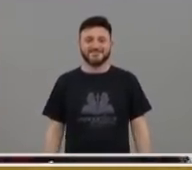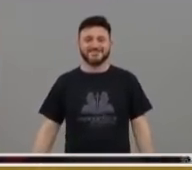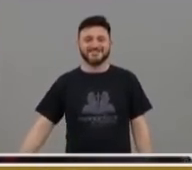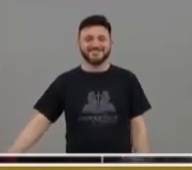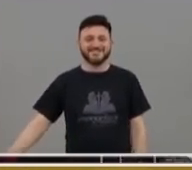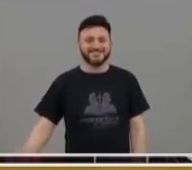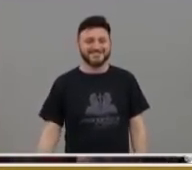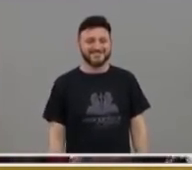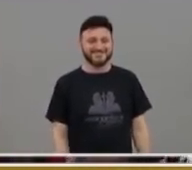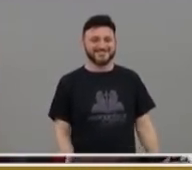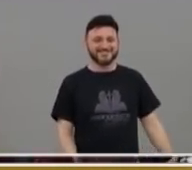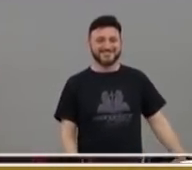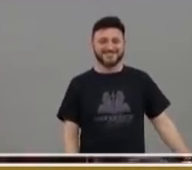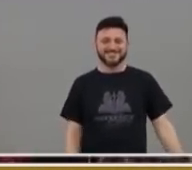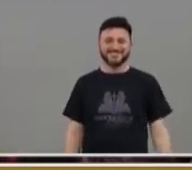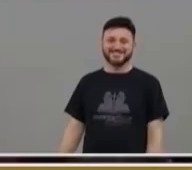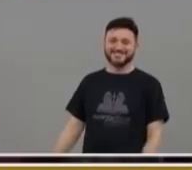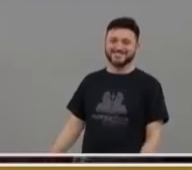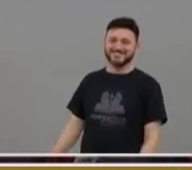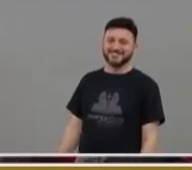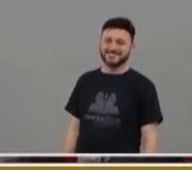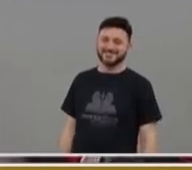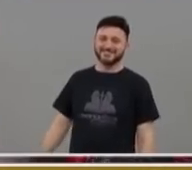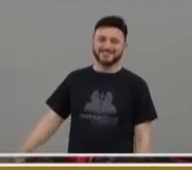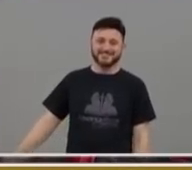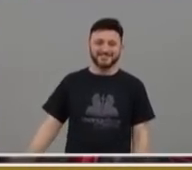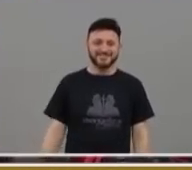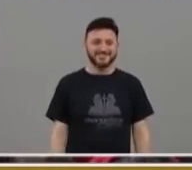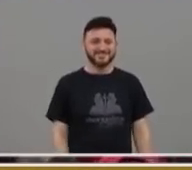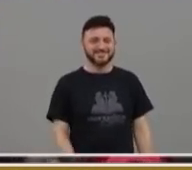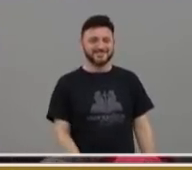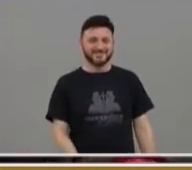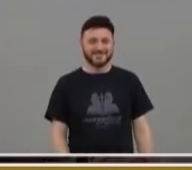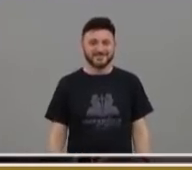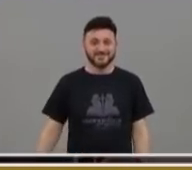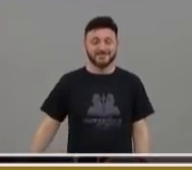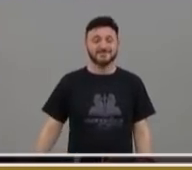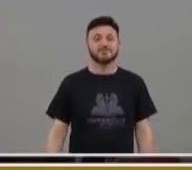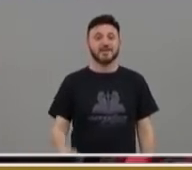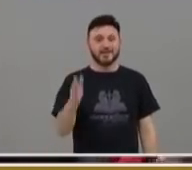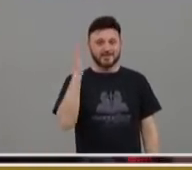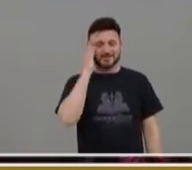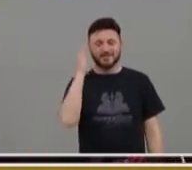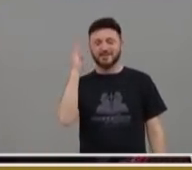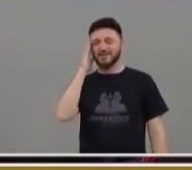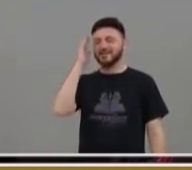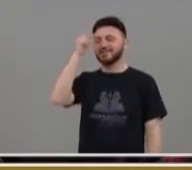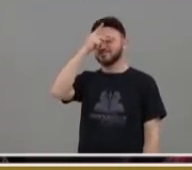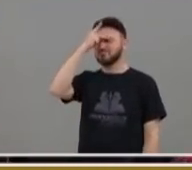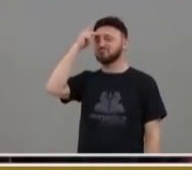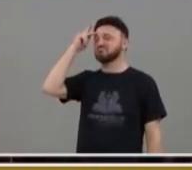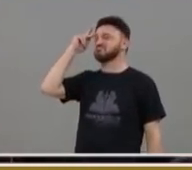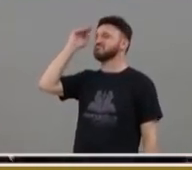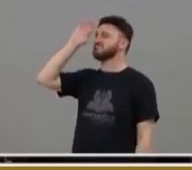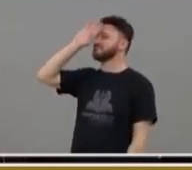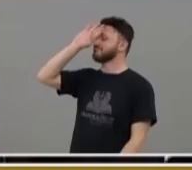Diga hoje para Ele. Sei que os que confiam no Senhor